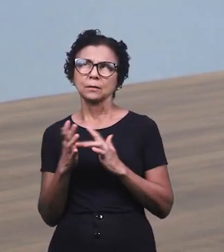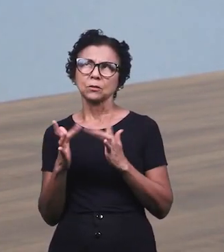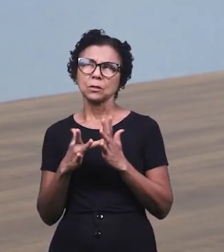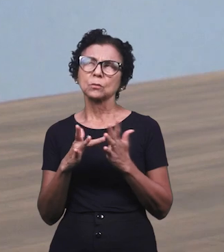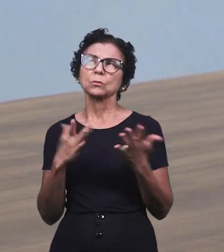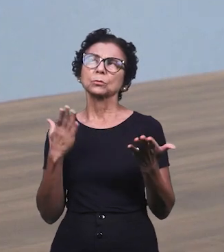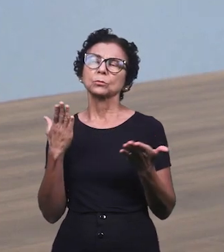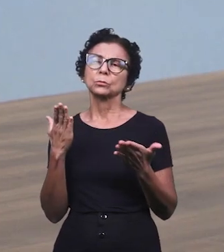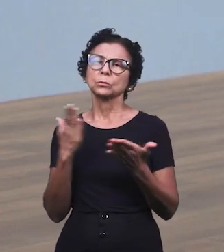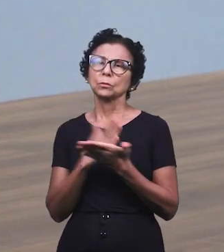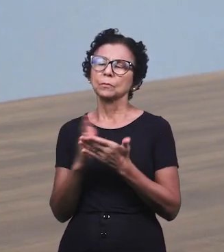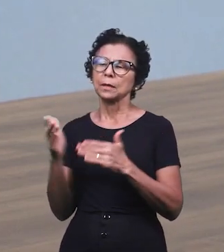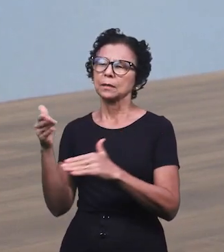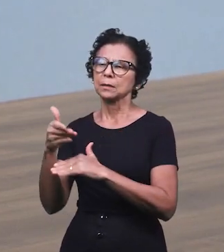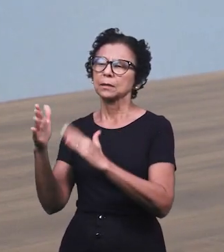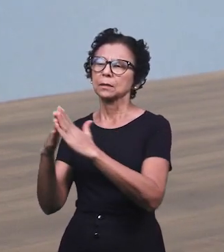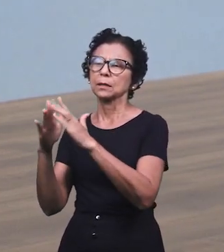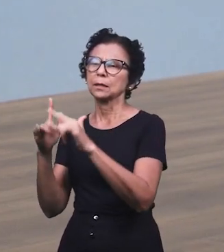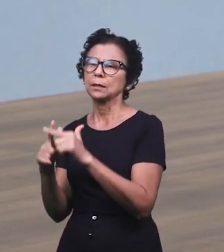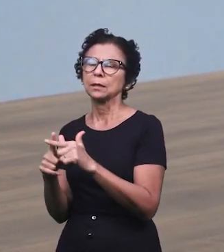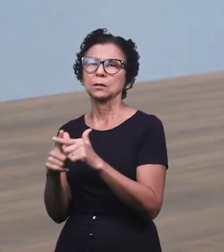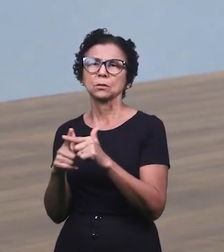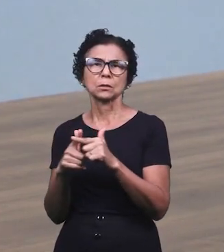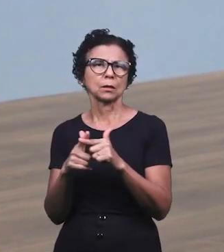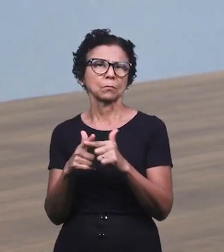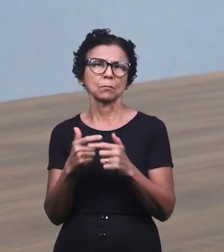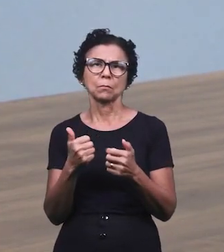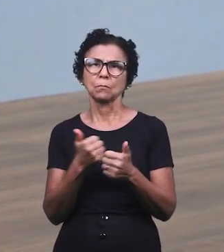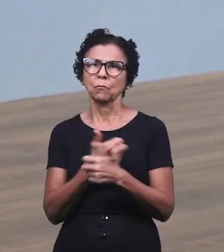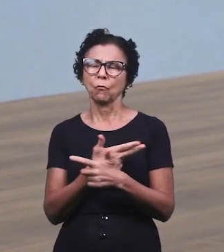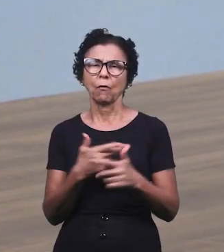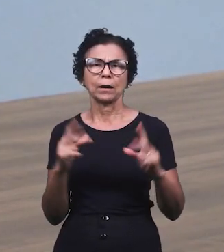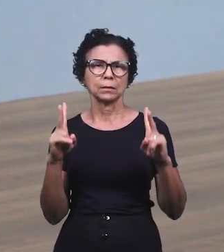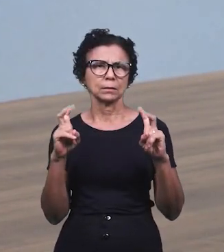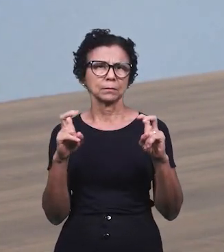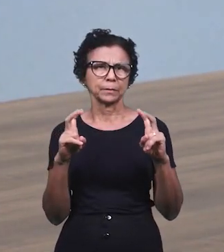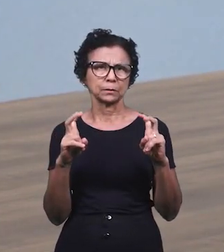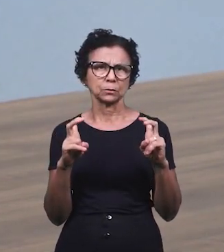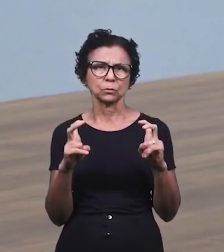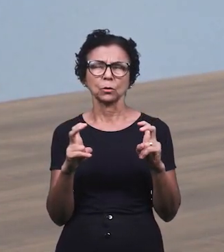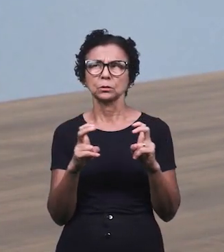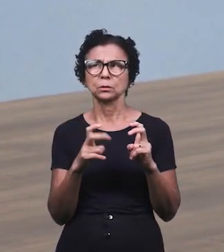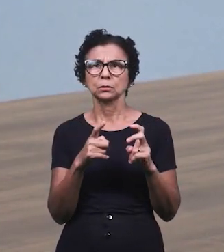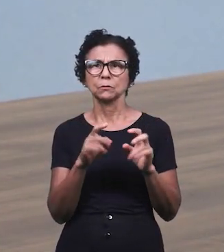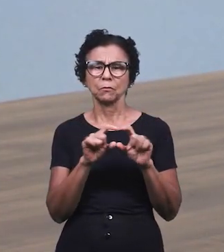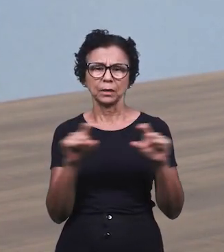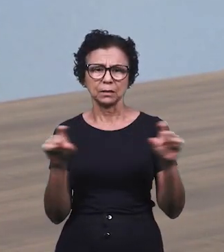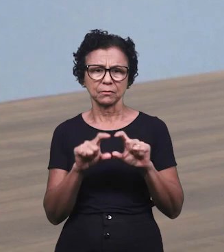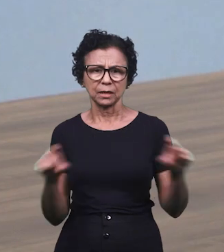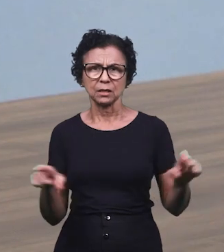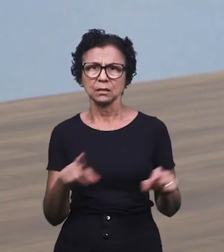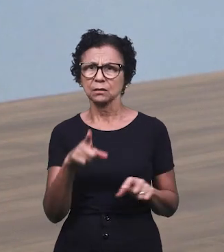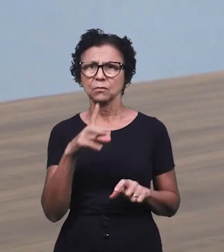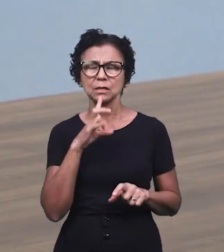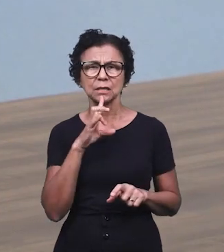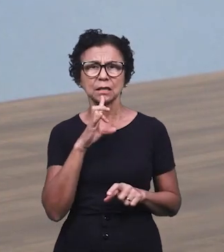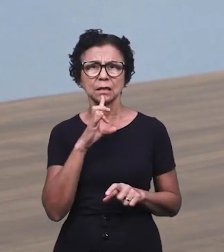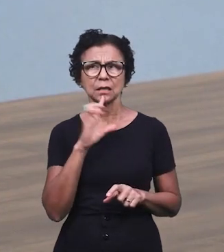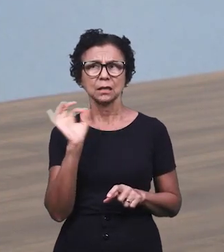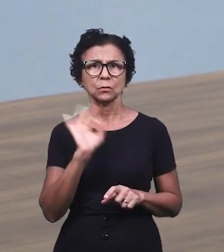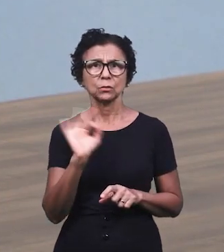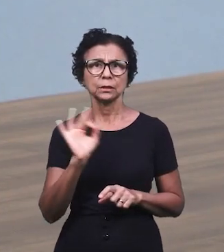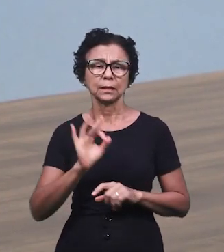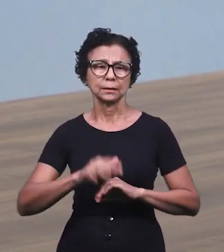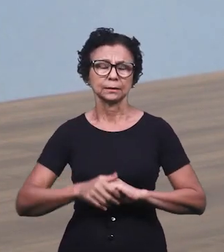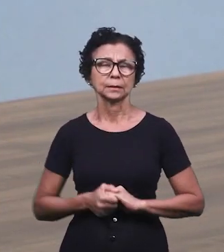Senhor nos dá esse entendimento. Então, para o surdo é a mesma coisa. Ele vai ver o surdo, irmãos, como é que o surdo